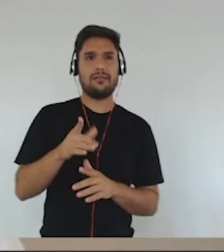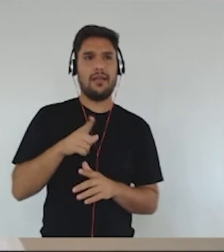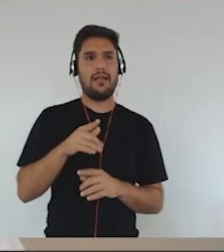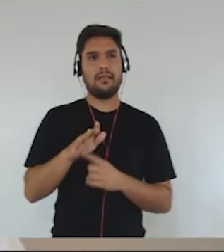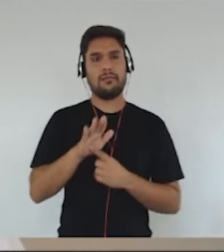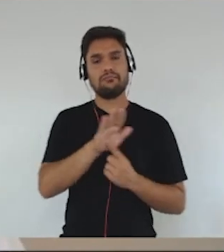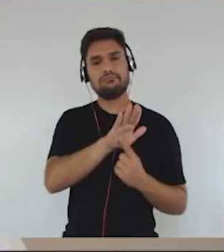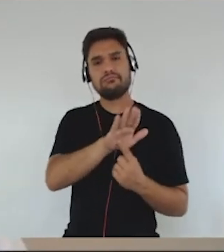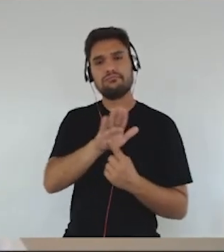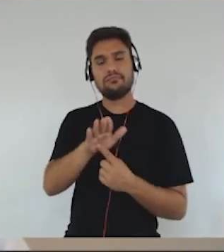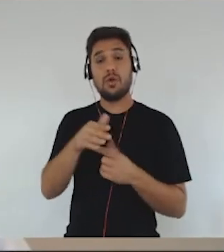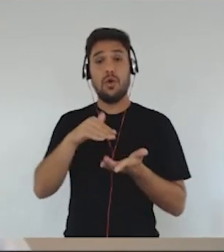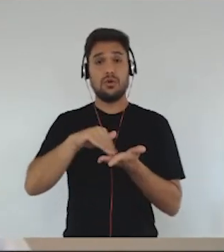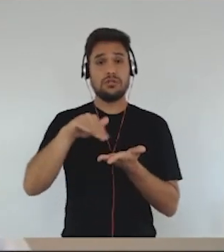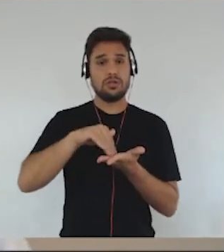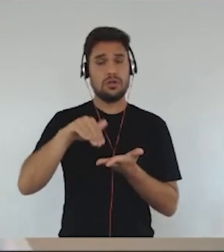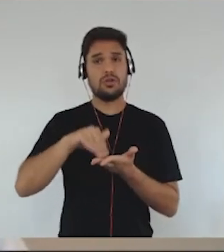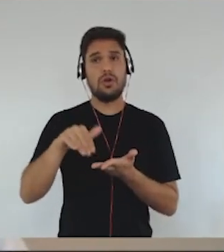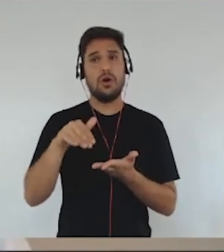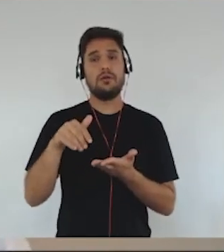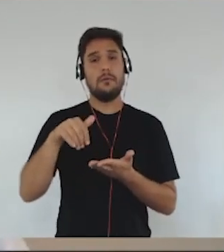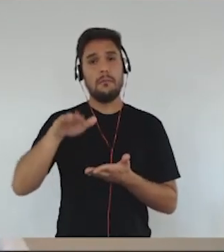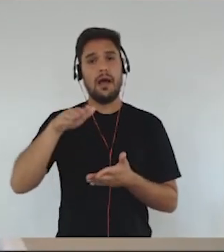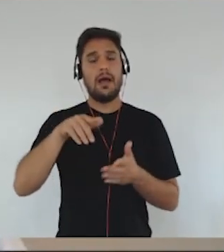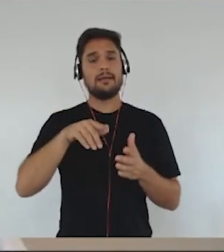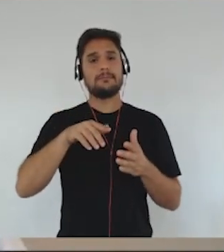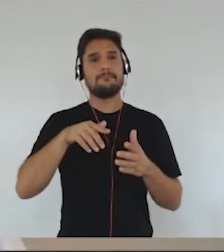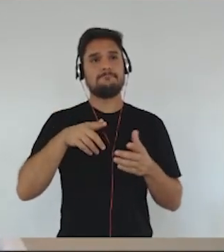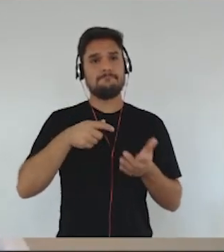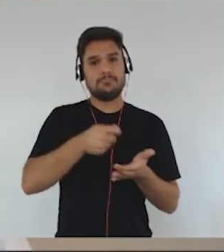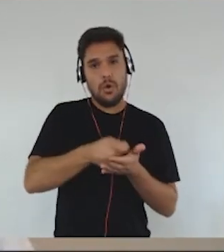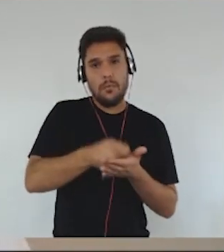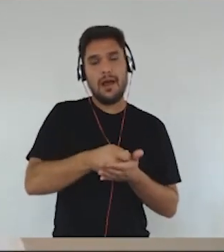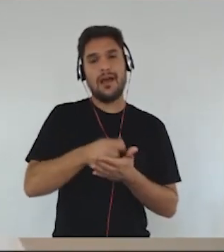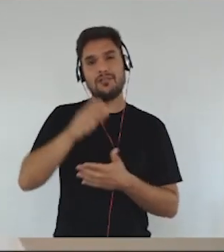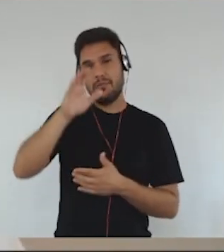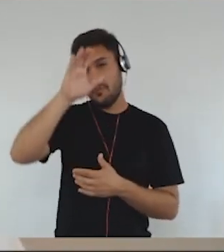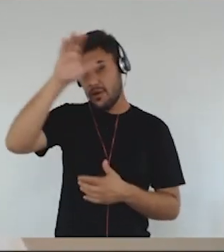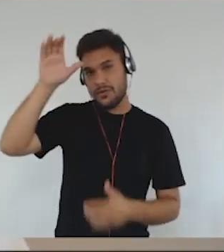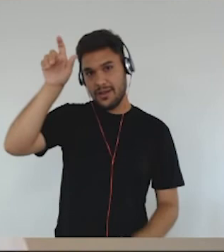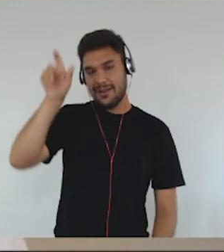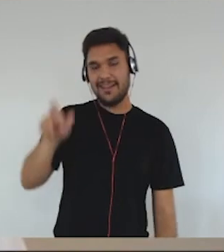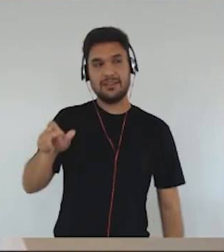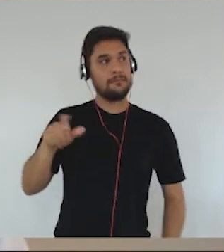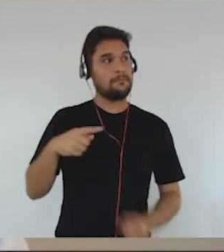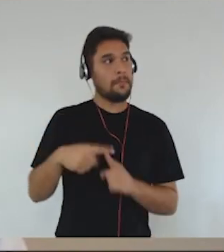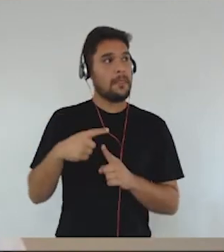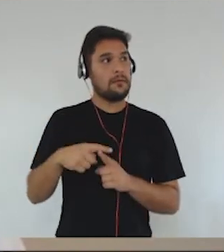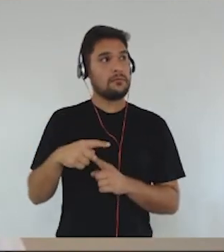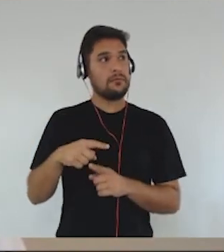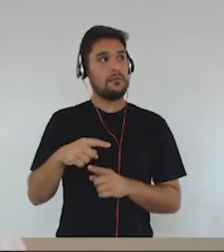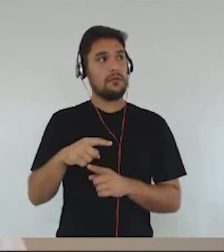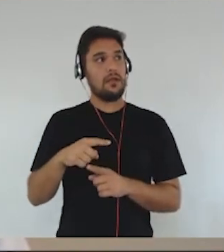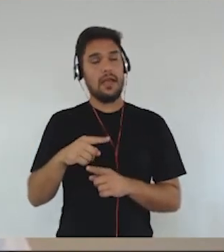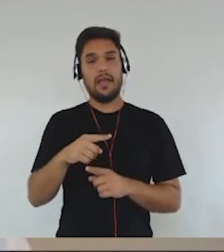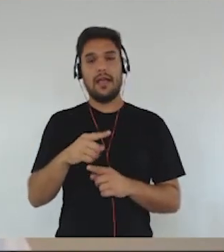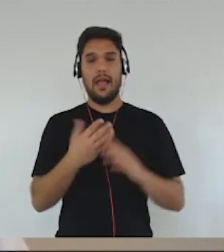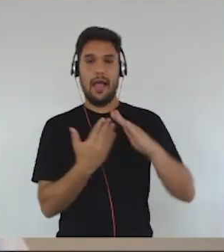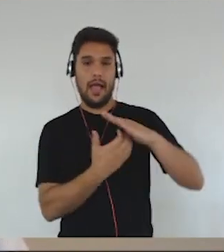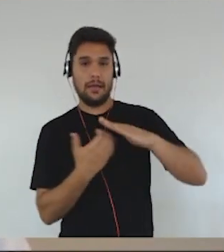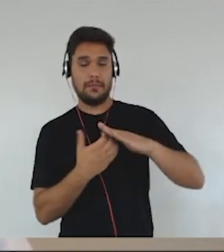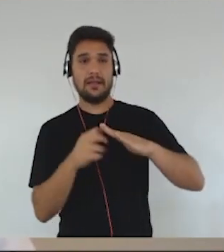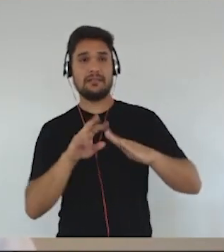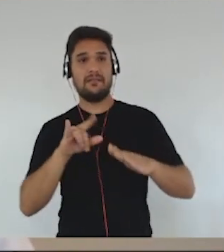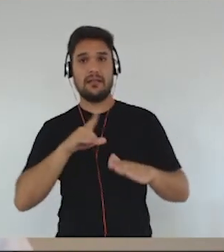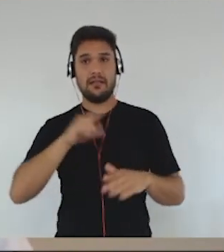pelos escritórios. Os escritórios têm sido cada vez mais demandados por seus clientes, já que, ao final, a empresa vai ter uma comprovação